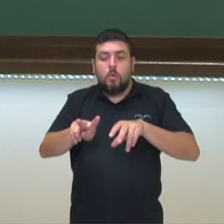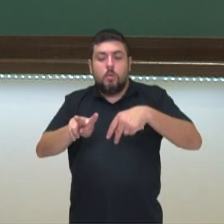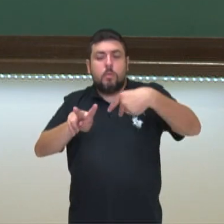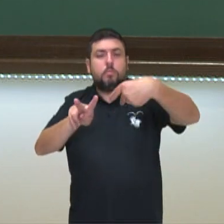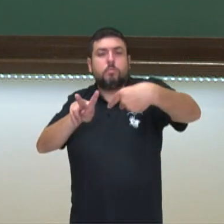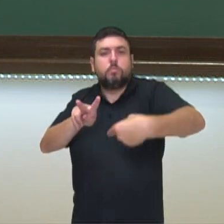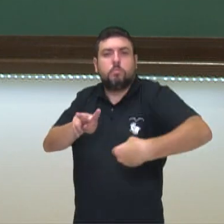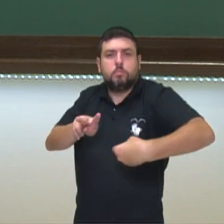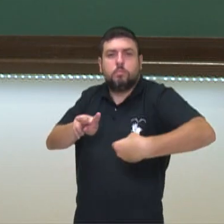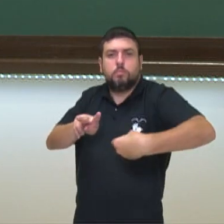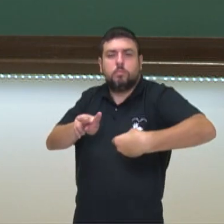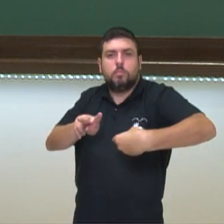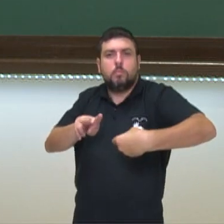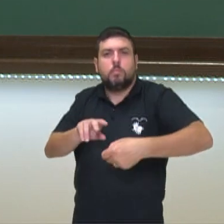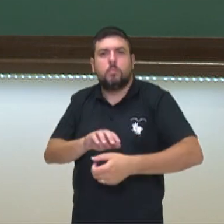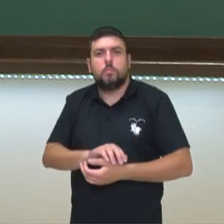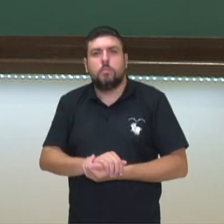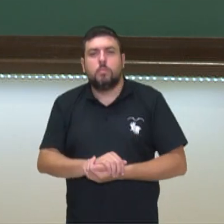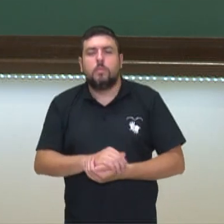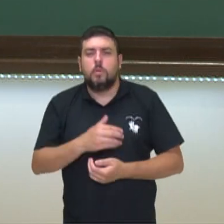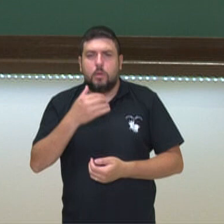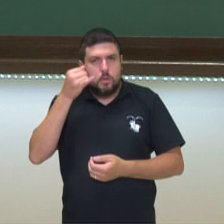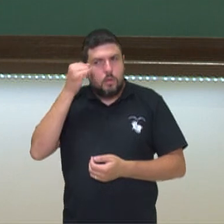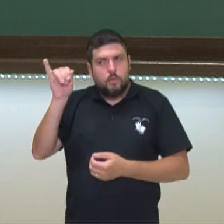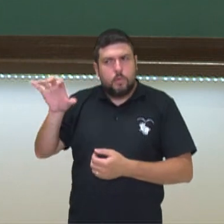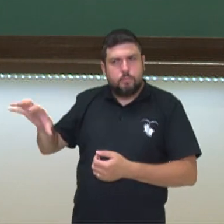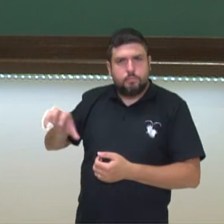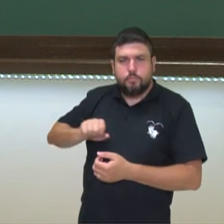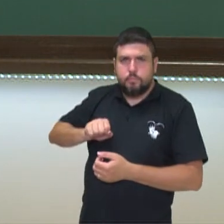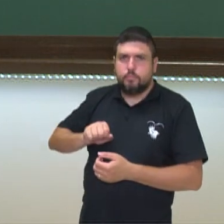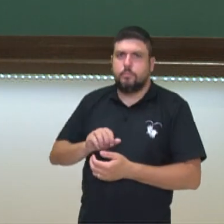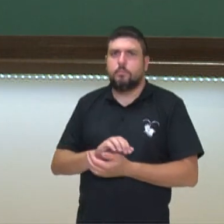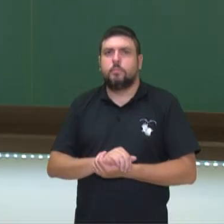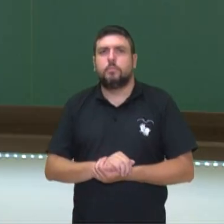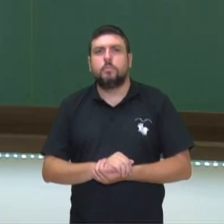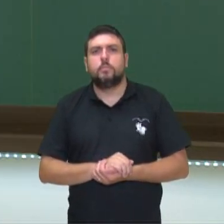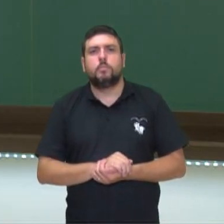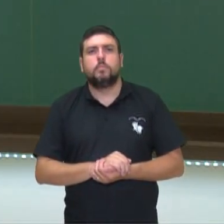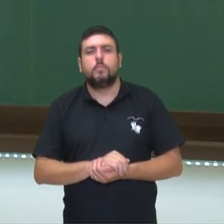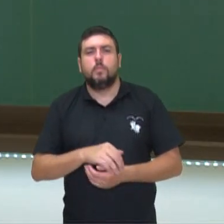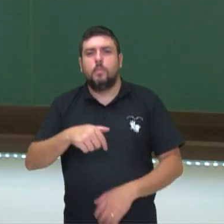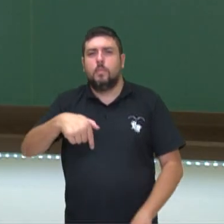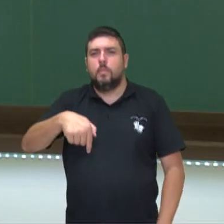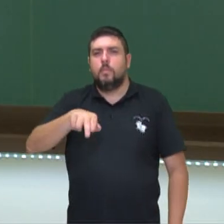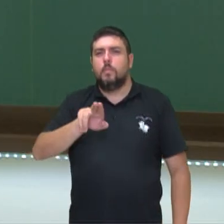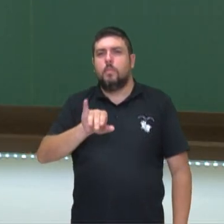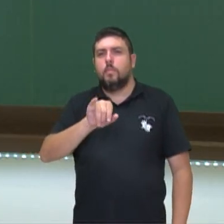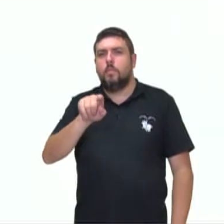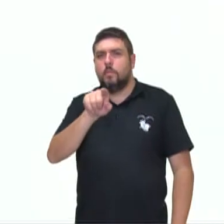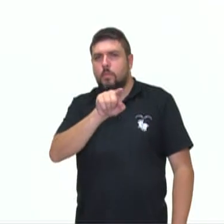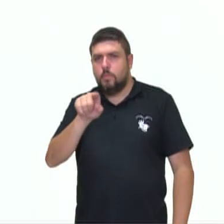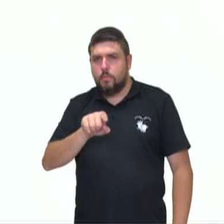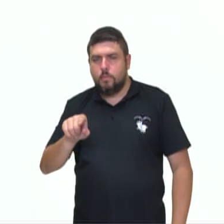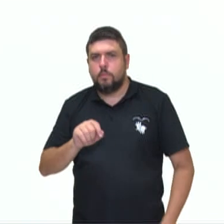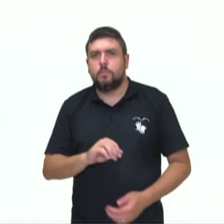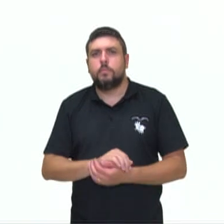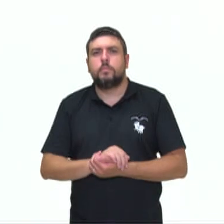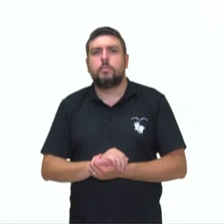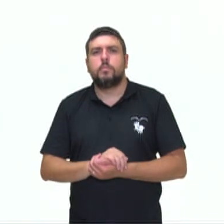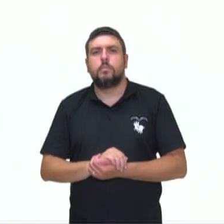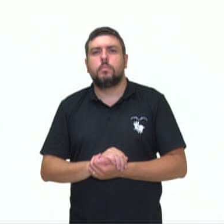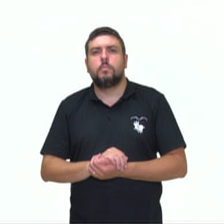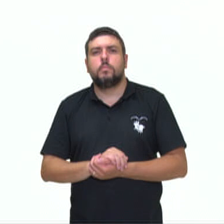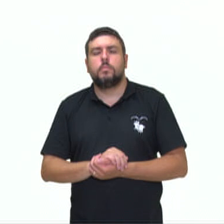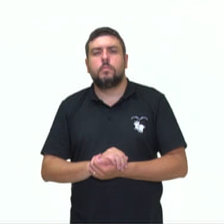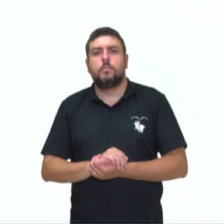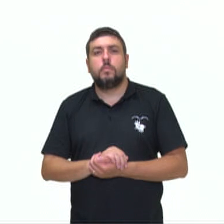assim o contágio, é claro, tomando sim os devidos cuidados. Um quiz aqui. Qual é o